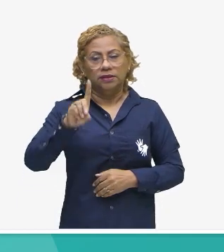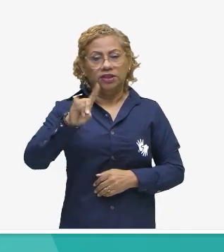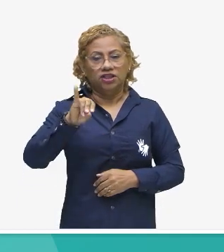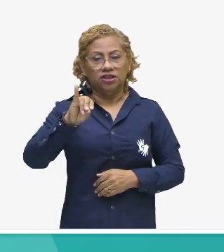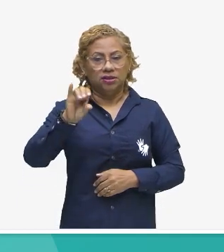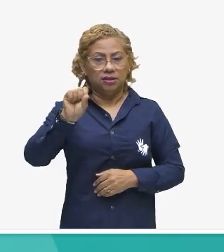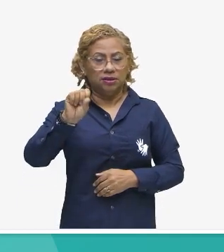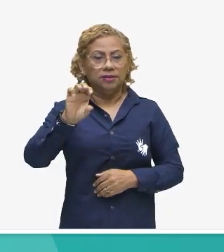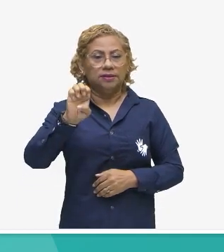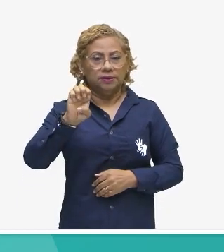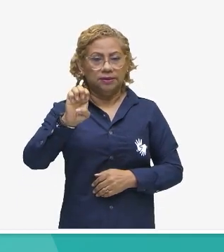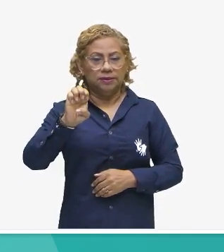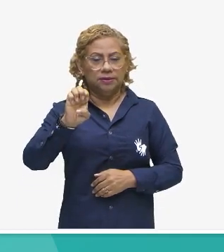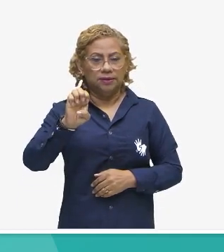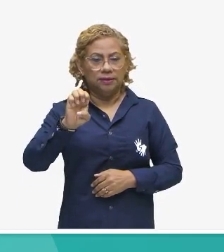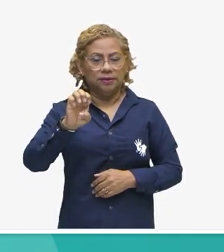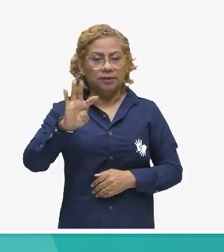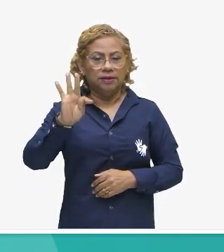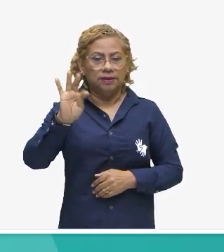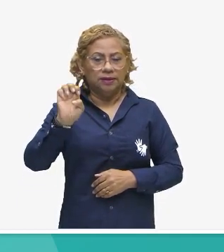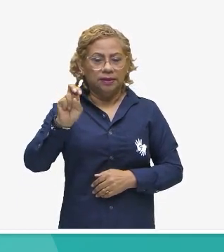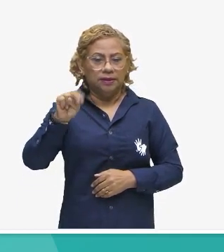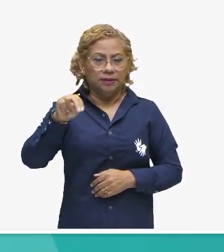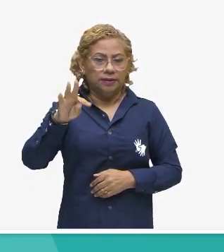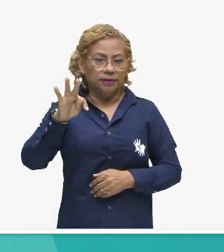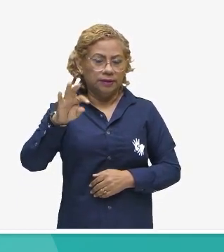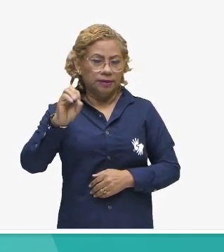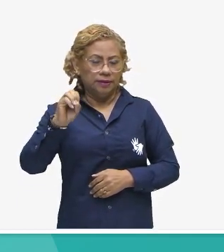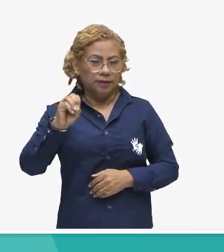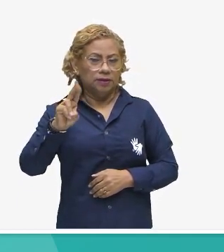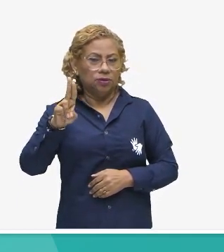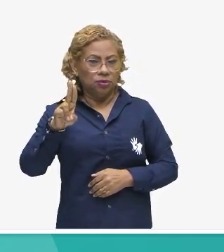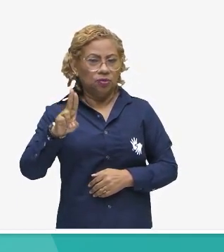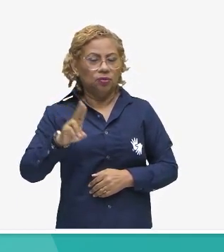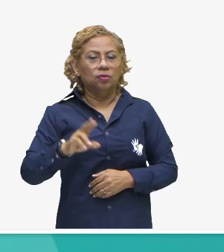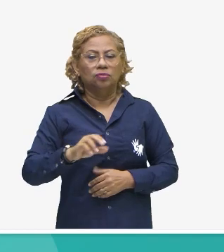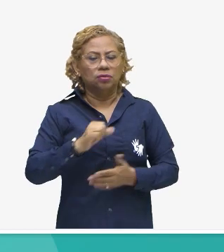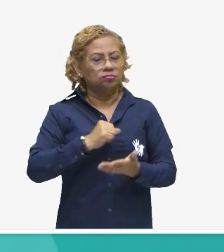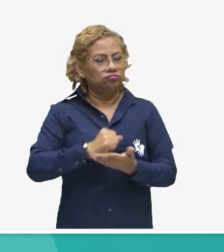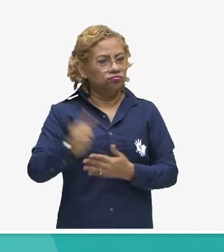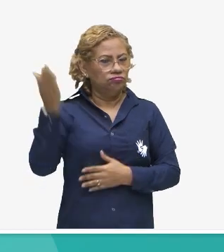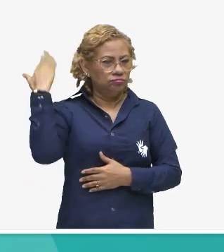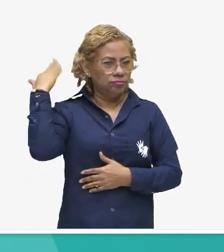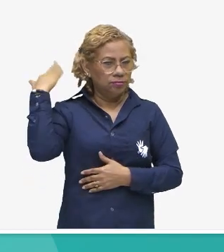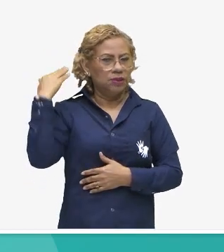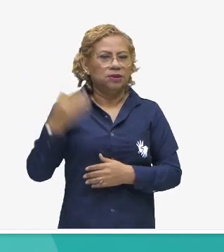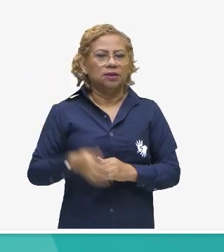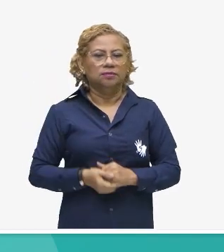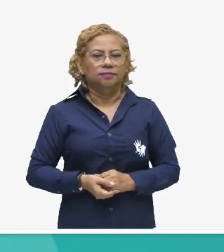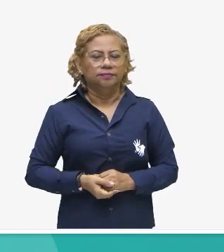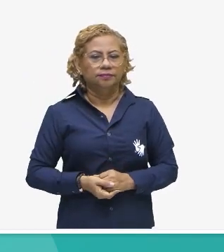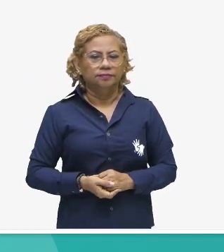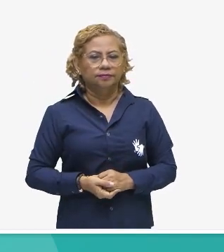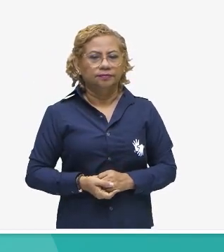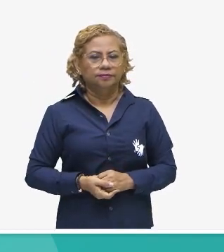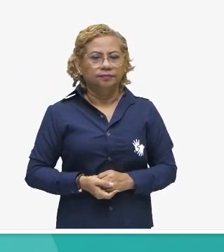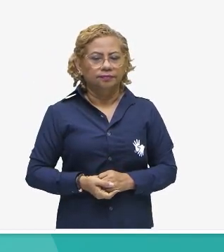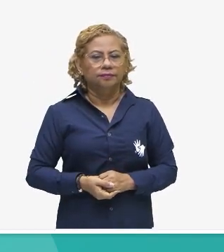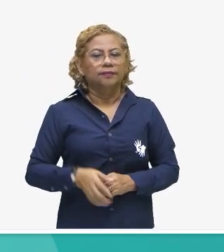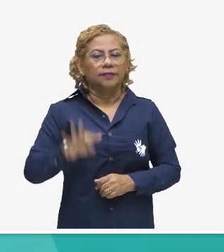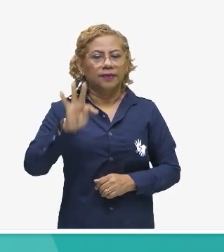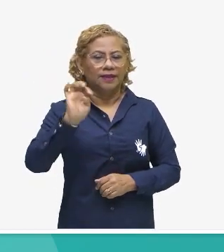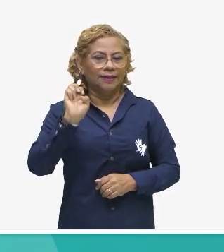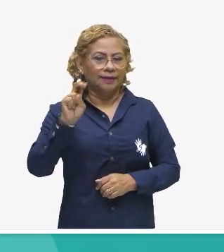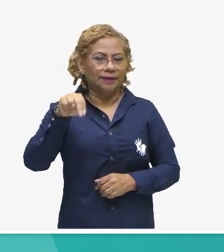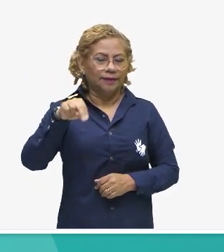tentou também no passado. Ela disse, né, já aconteceu a situação. E ela tentou